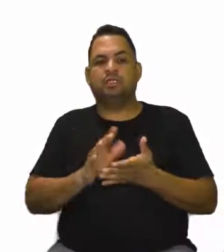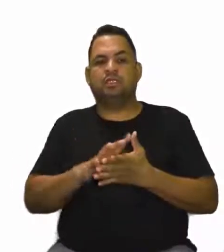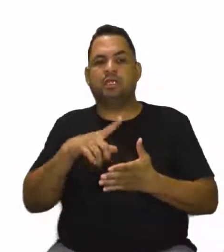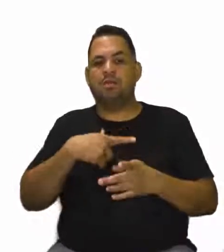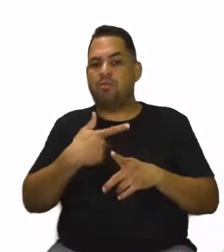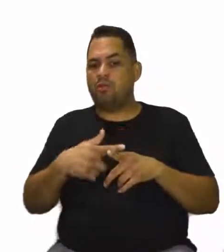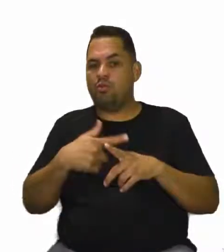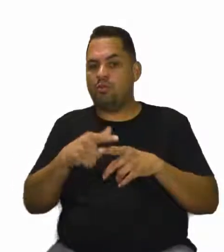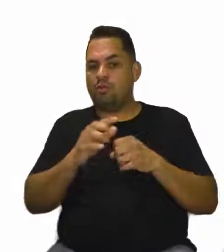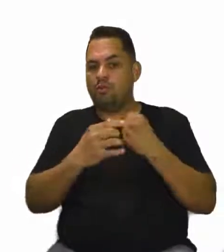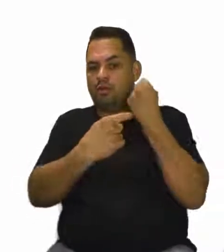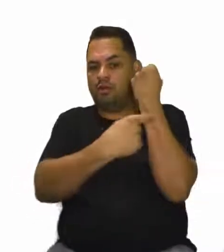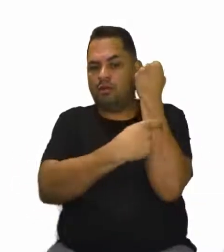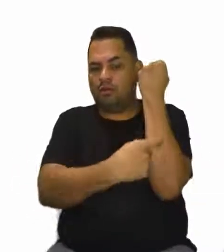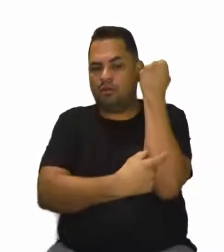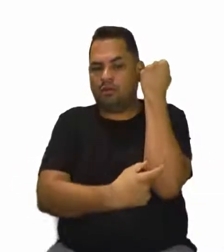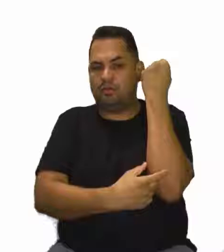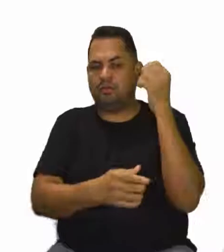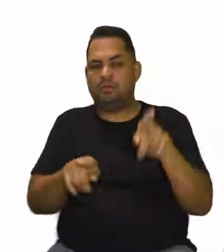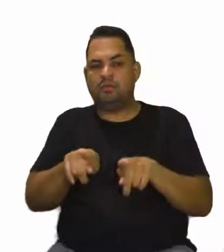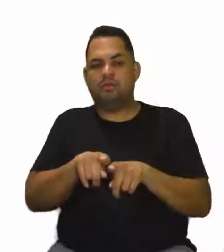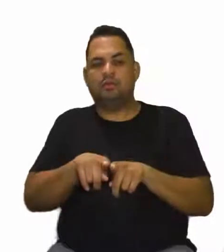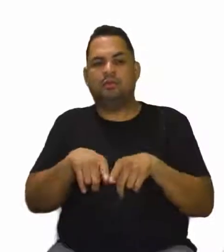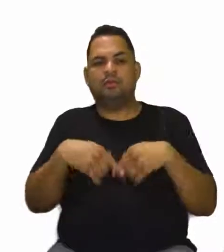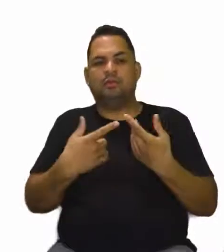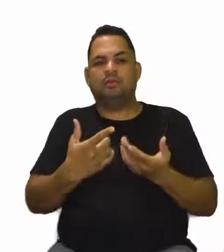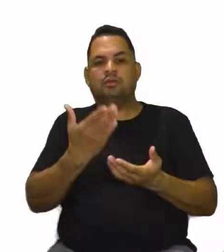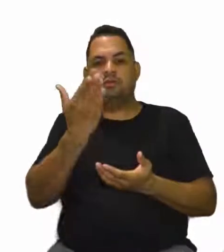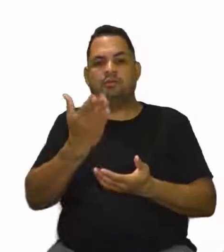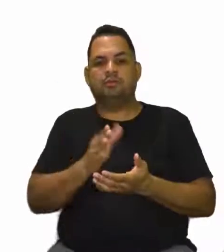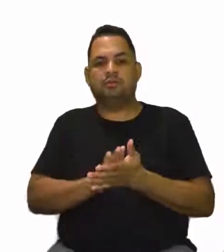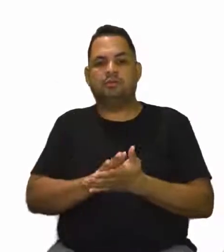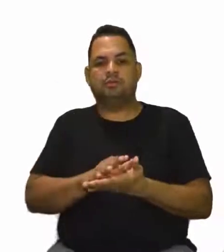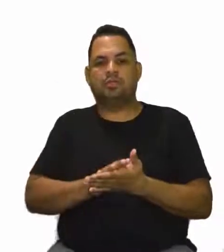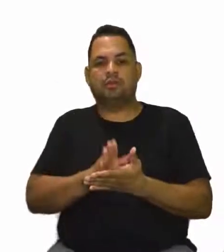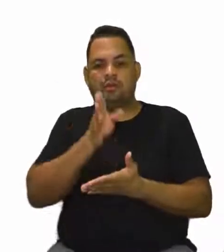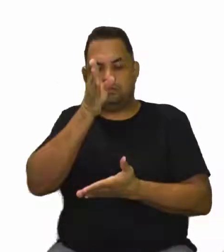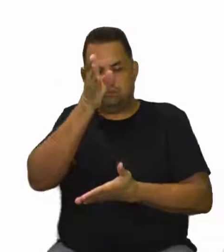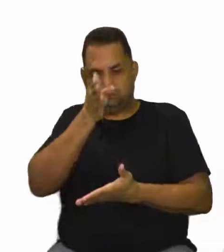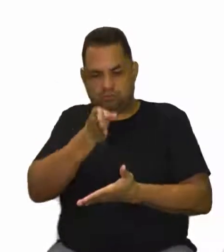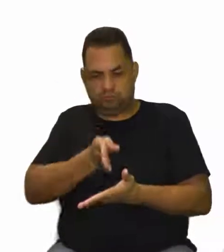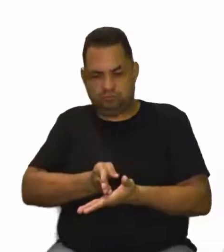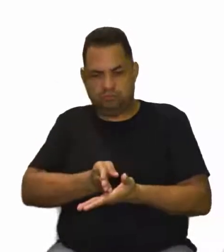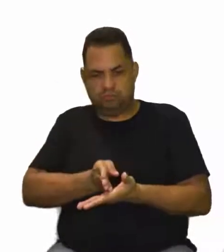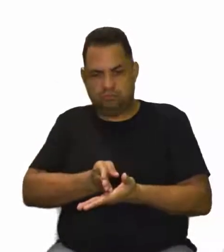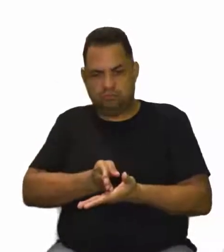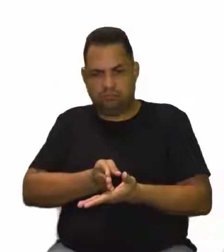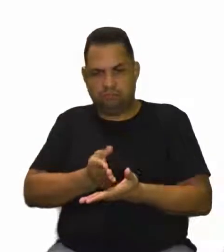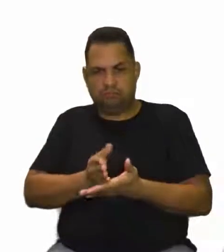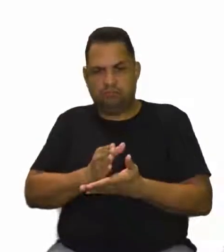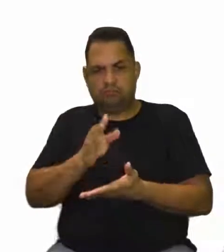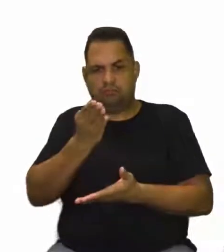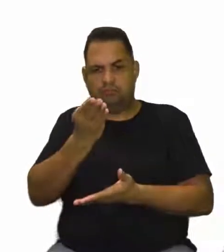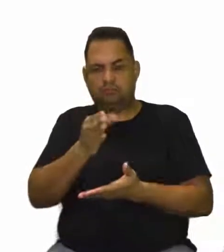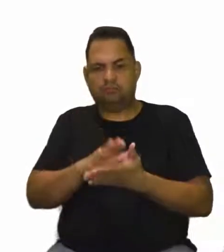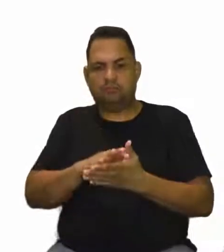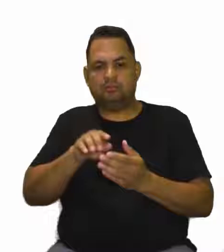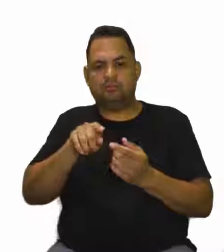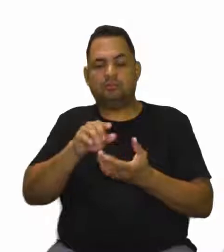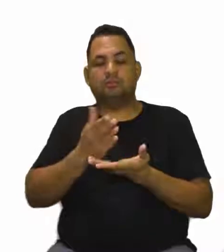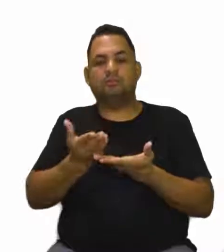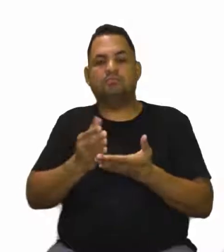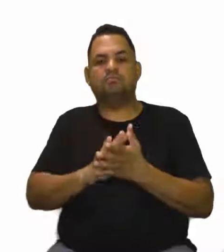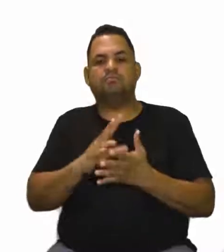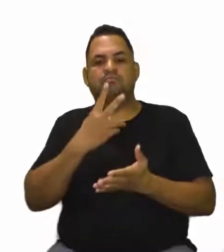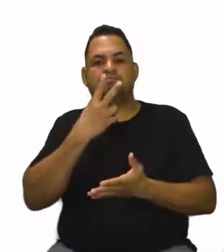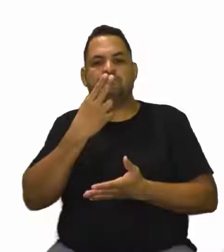um movimento seguro. Então eu tenho que descer com a coluna ereta, eu vou inclinar a região do bumbum ali para trás, como